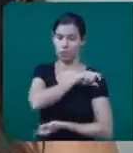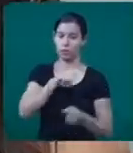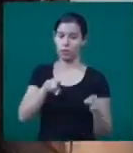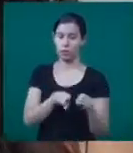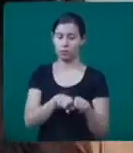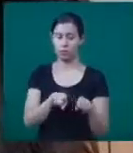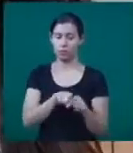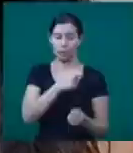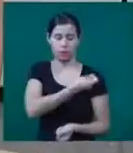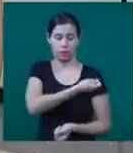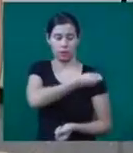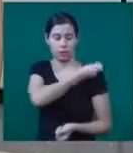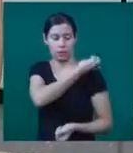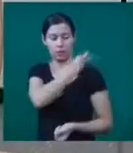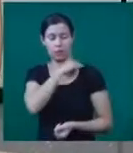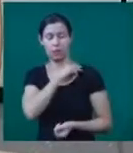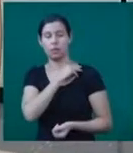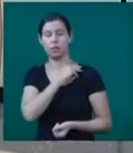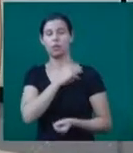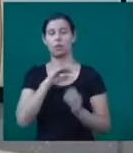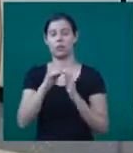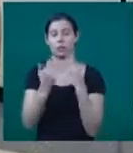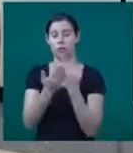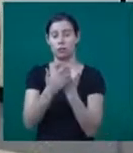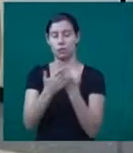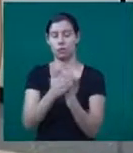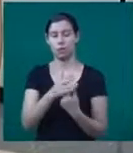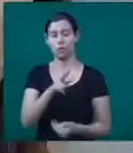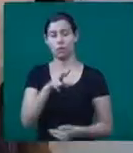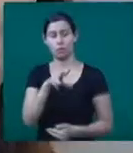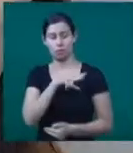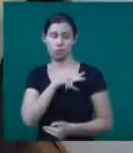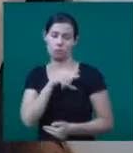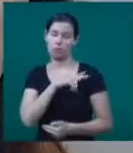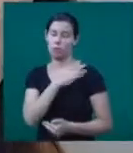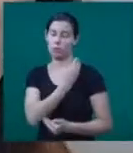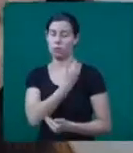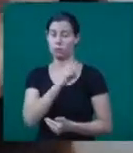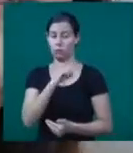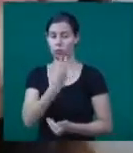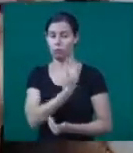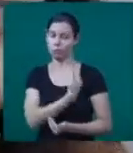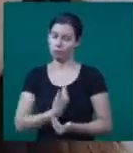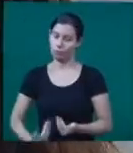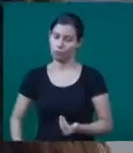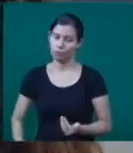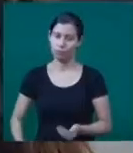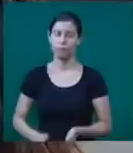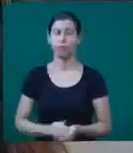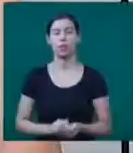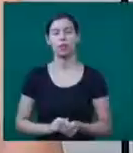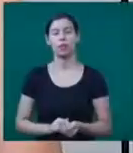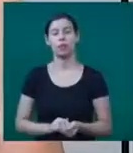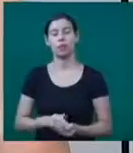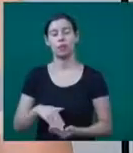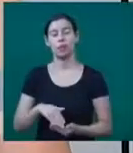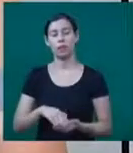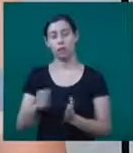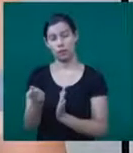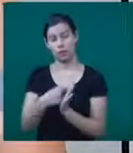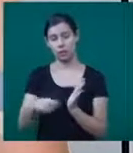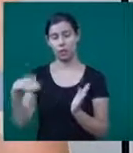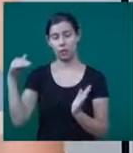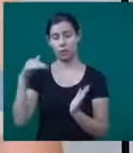ensino médio de escolas públicas e particulares. O prazo das inscrições encerra no dia 16 de junho. Nós pensamos